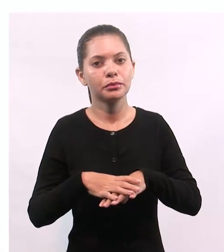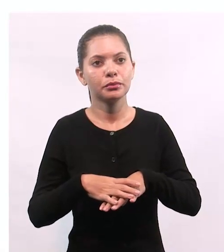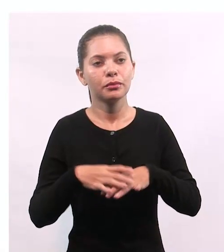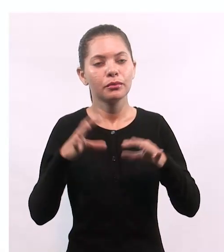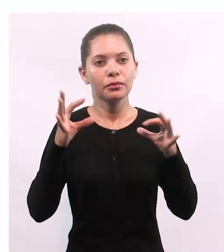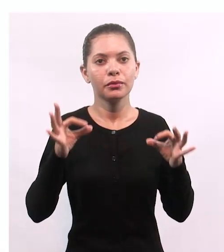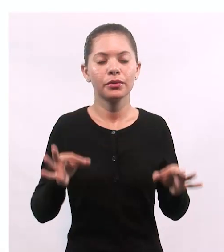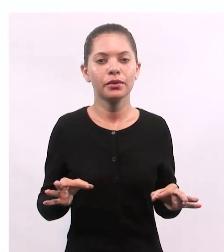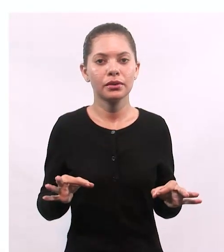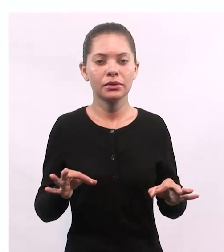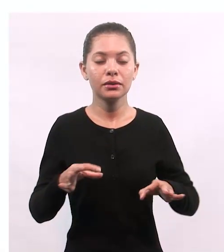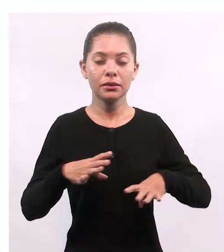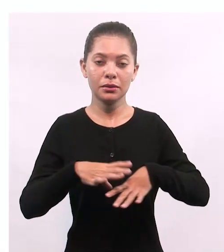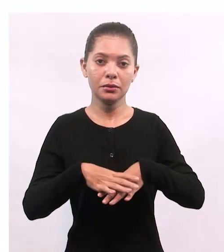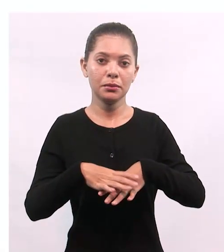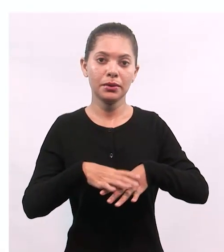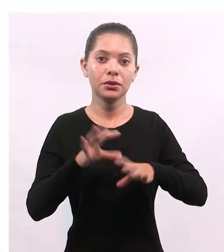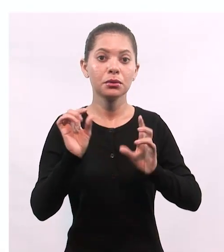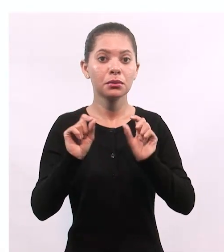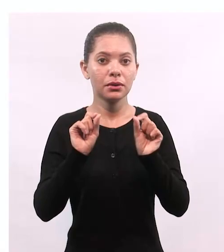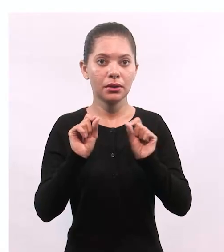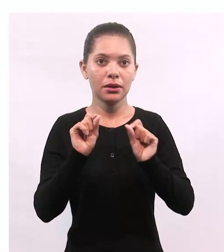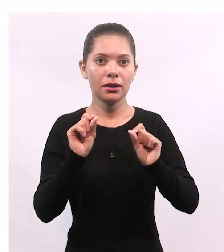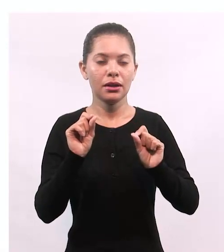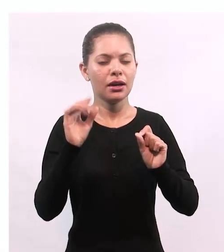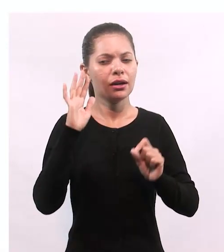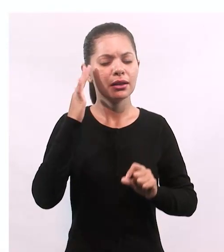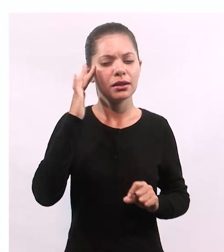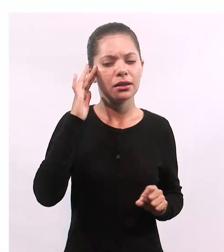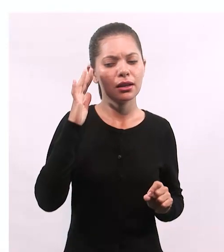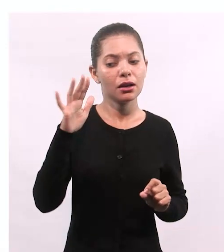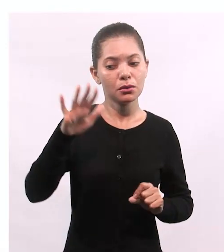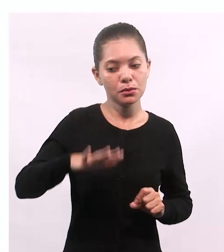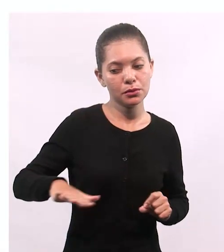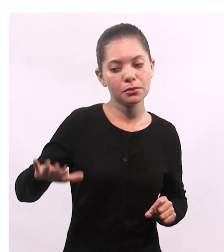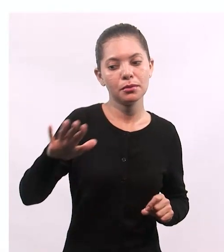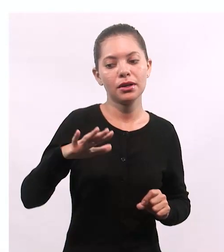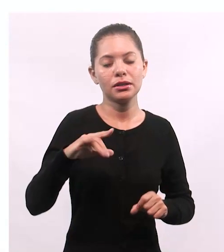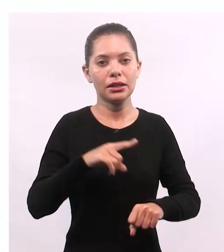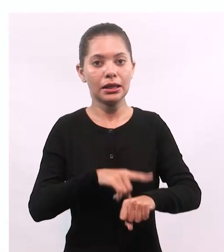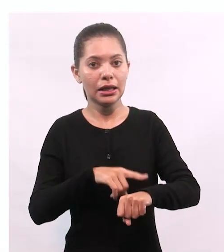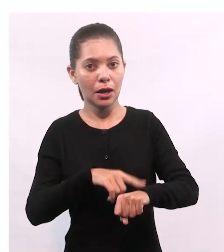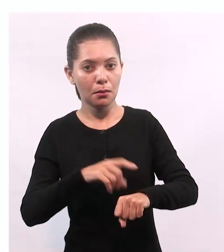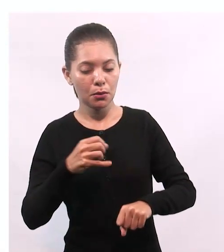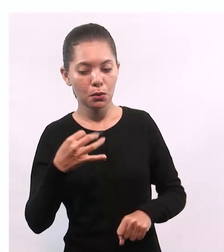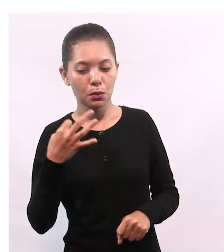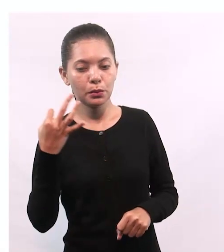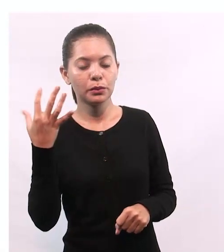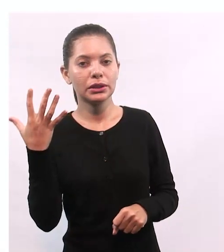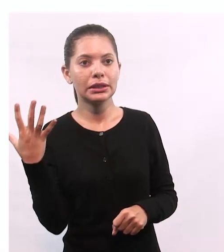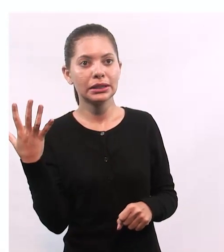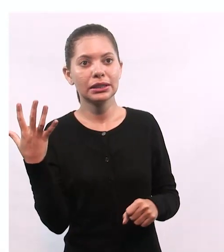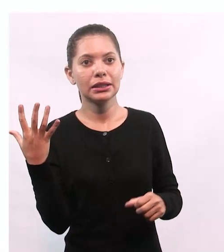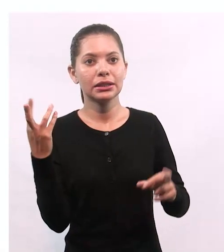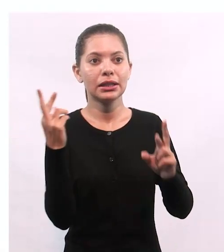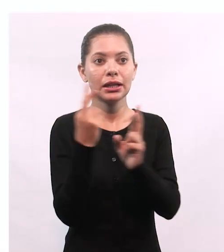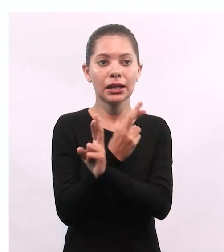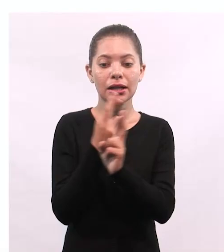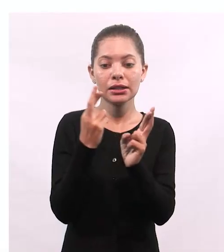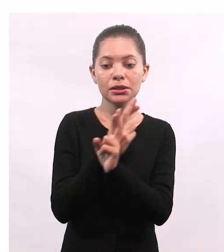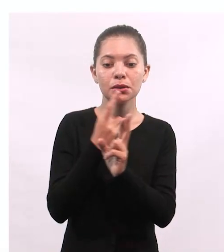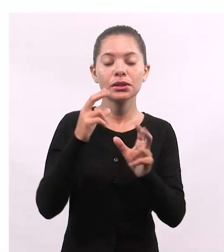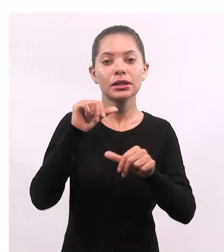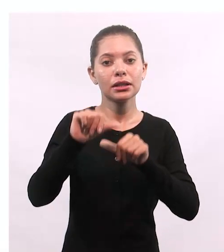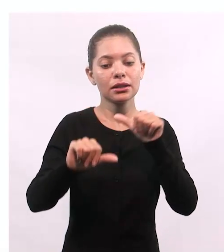a justificativa de se ensinar matemática é essa concepção de espaço, tempo, quantidade, relações